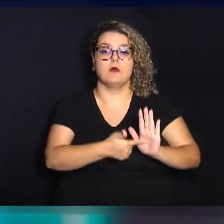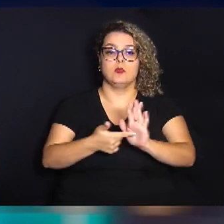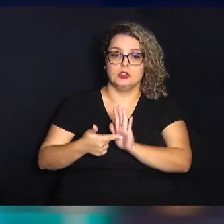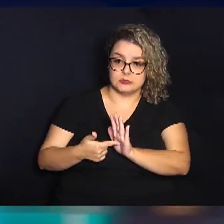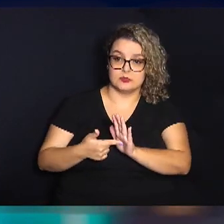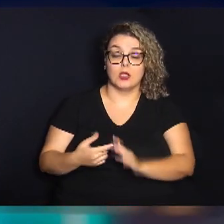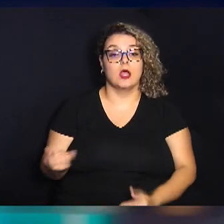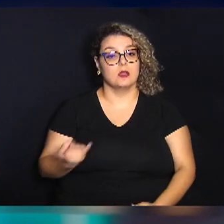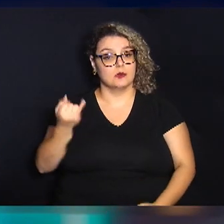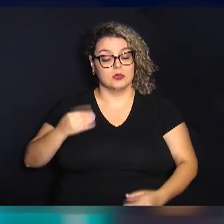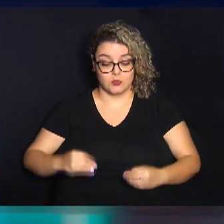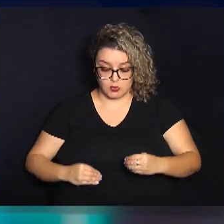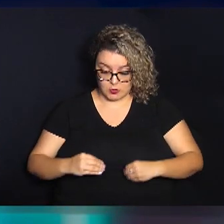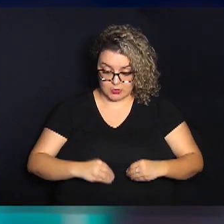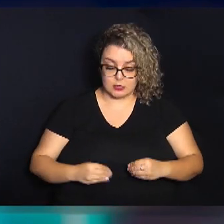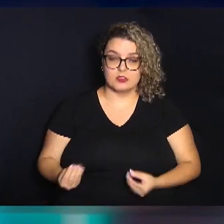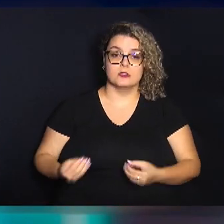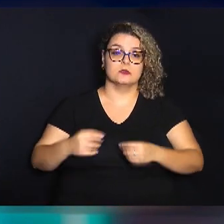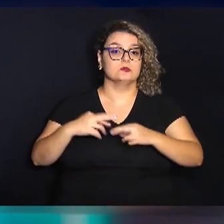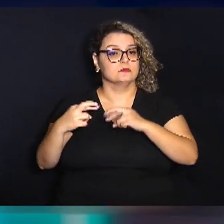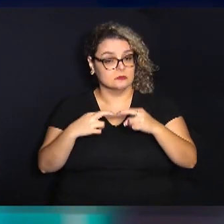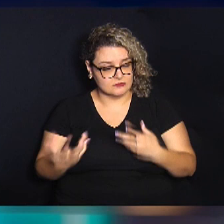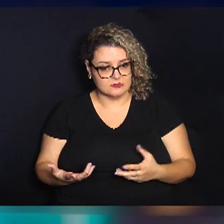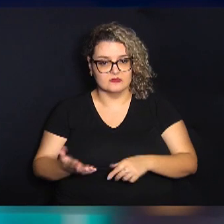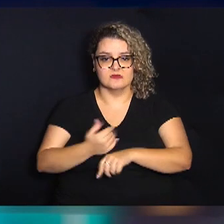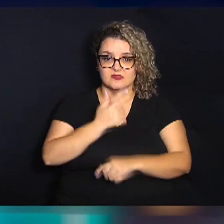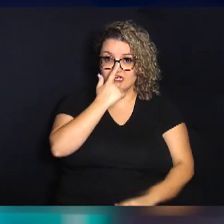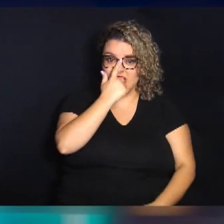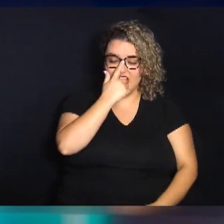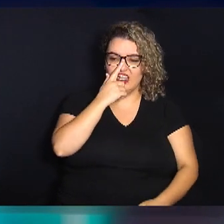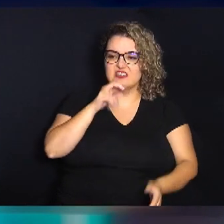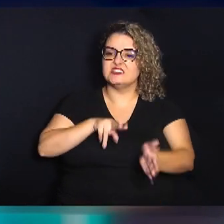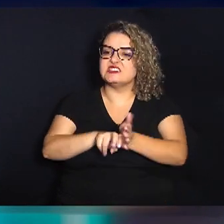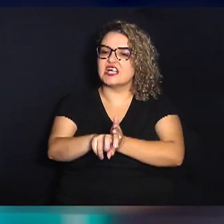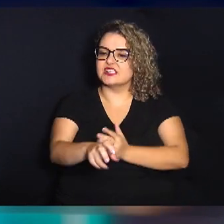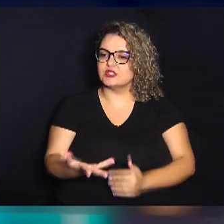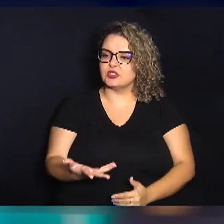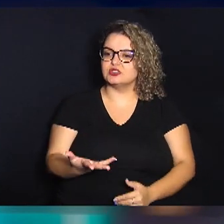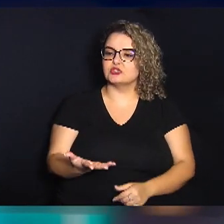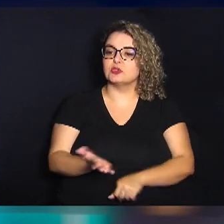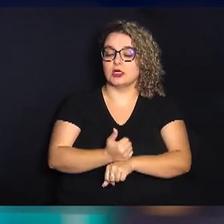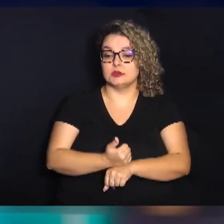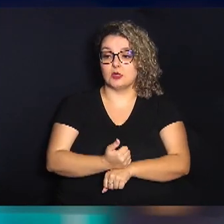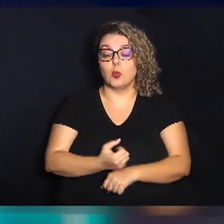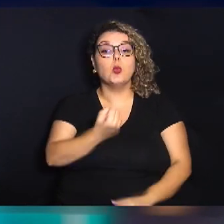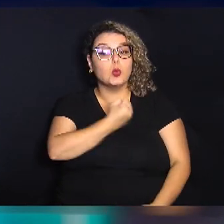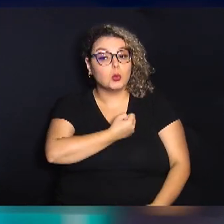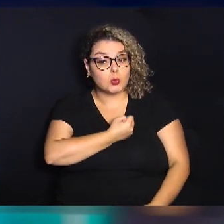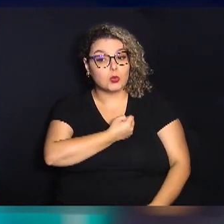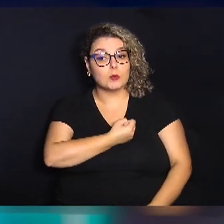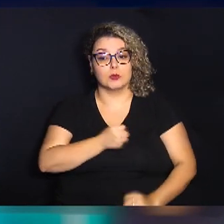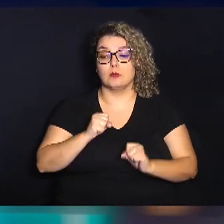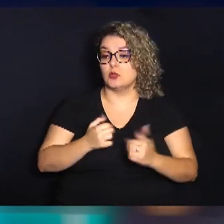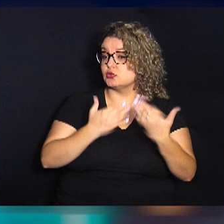dos exames preventivos e o diagnóstico precoce da doença. O número estimado de novos casos no Brasil